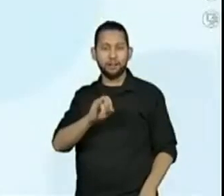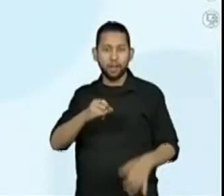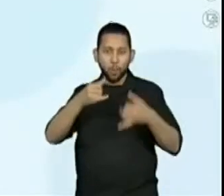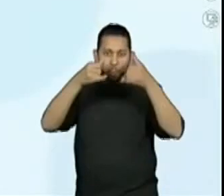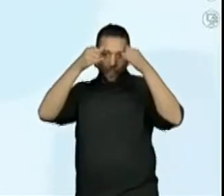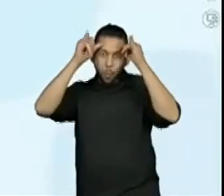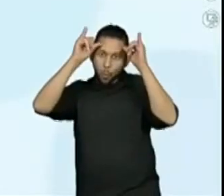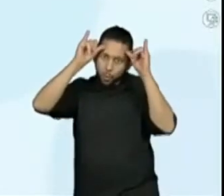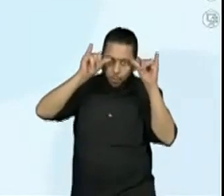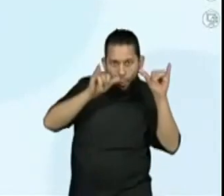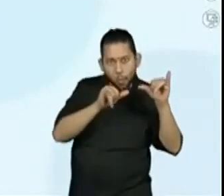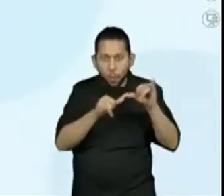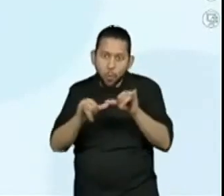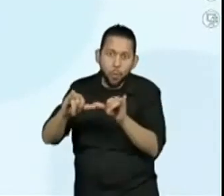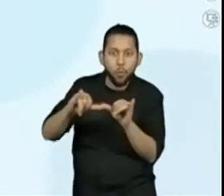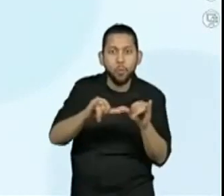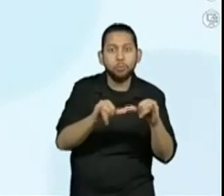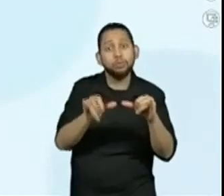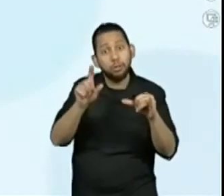estão localizados